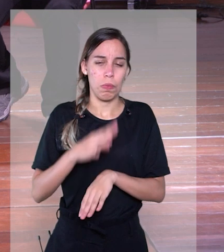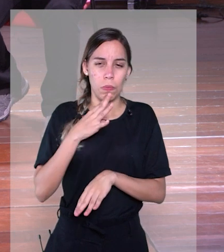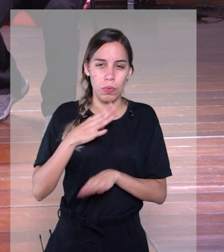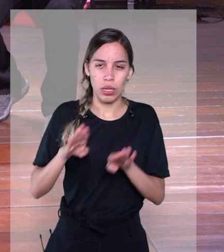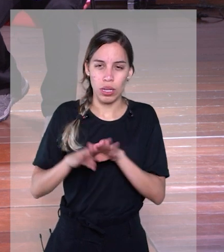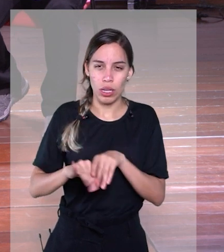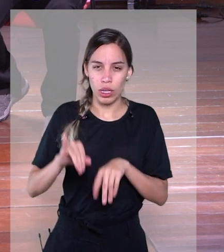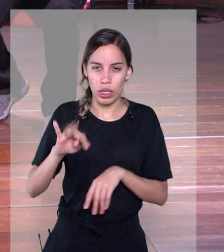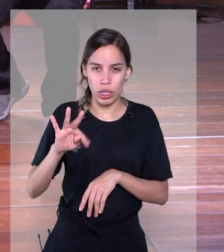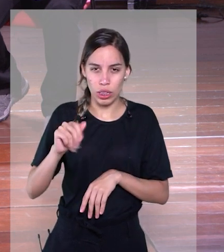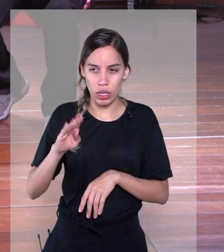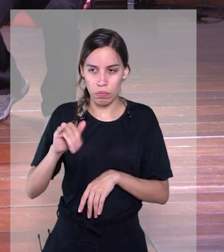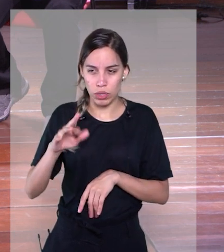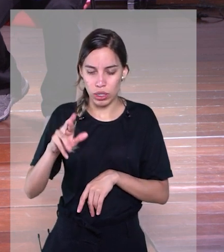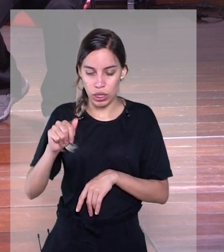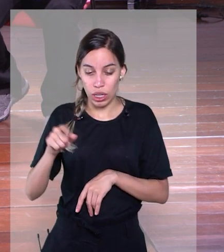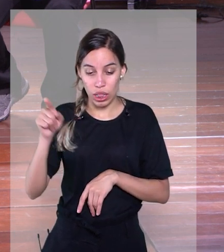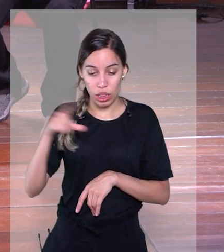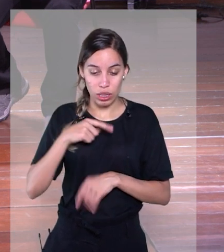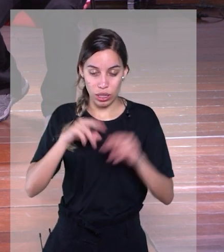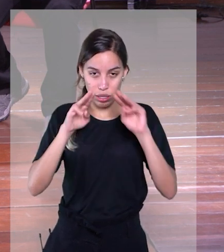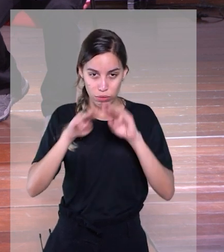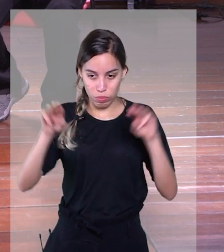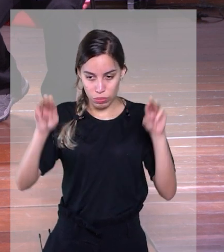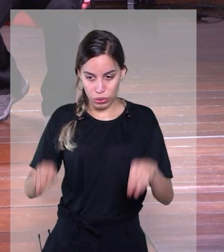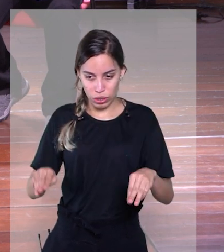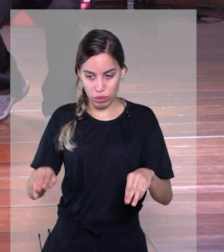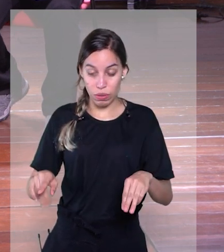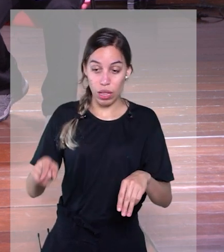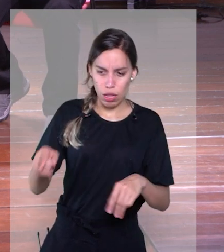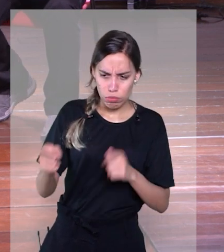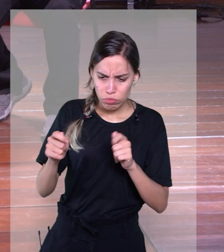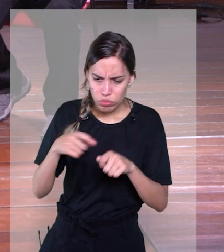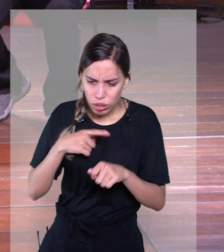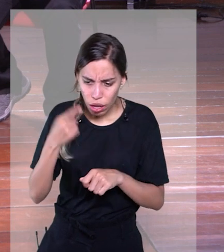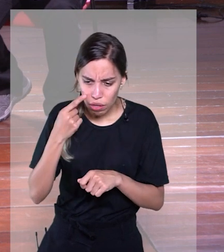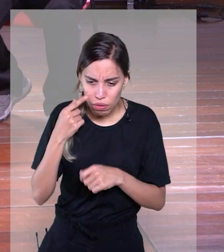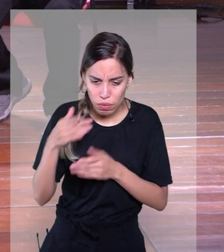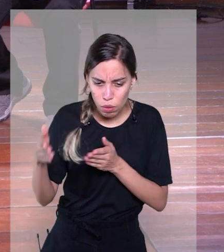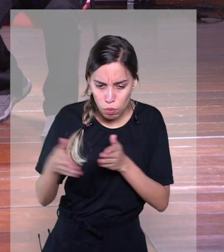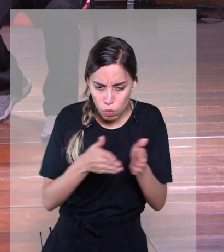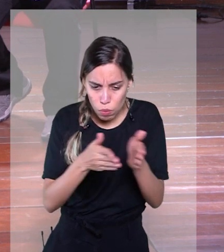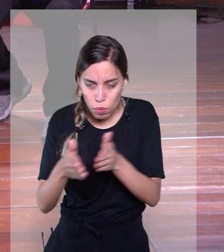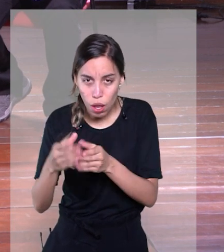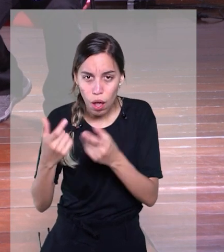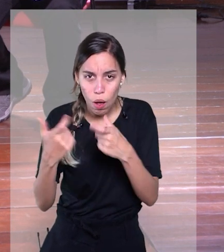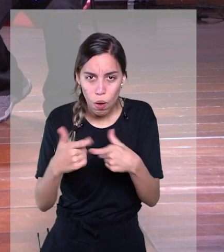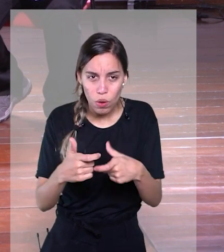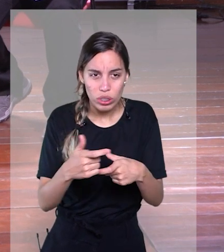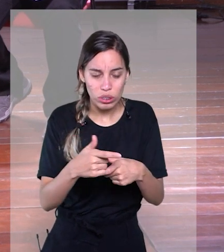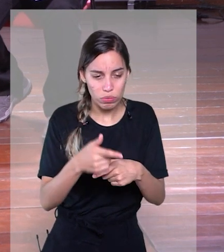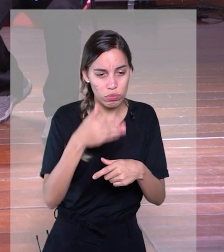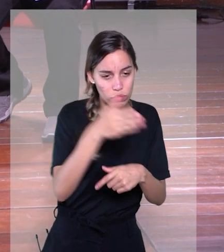muito legal, que é um museu do território, que chama-se Caminhos Drummondianos. Então, tem em vários lugares da cidade, que